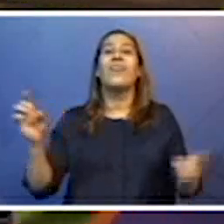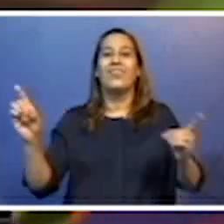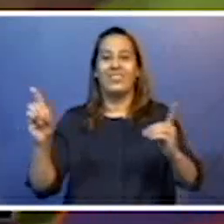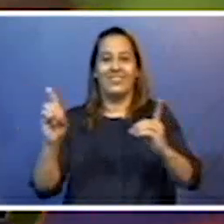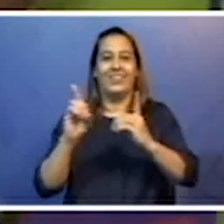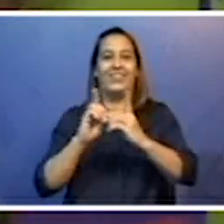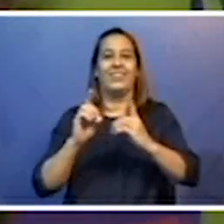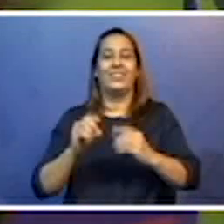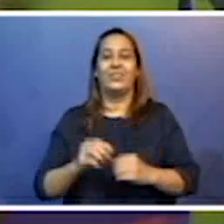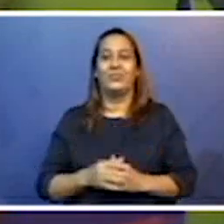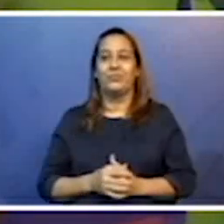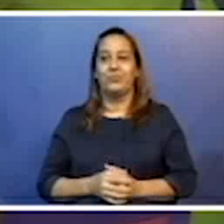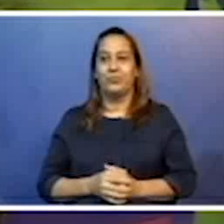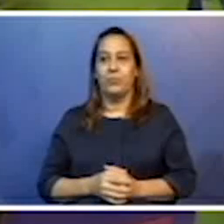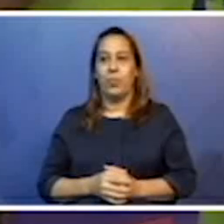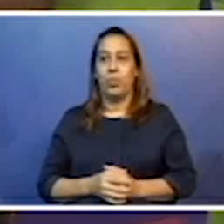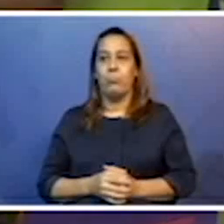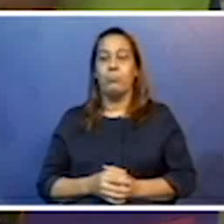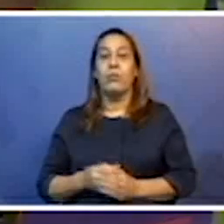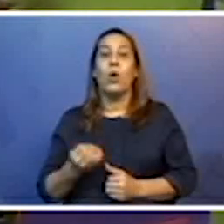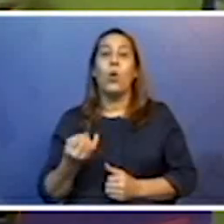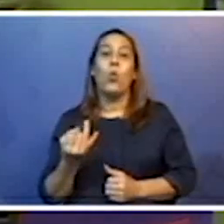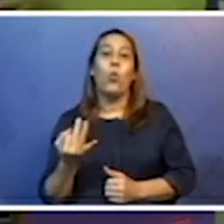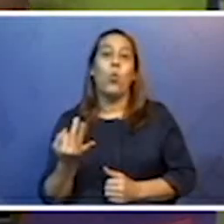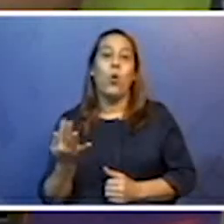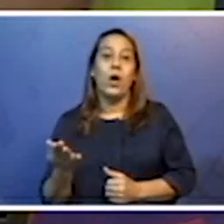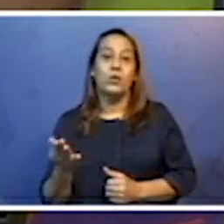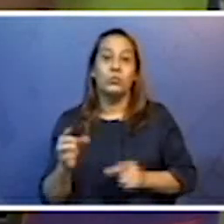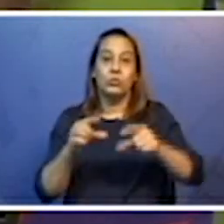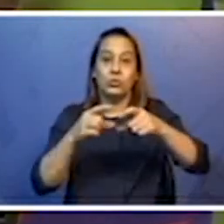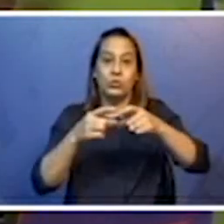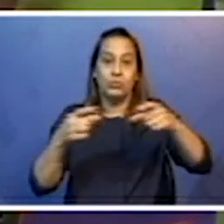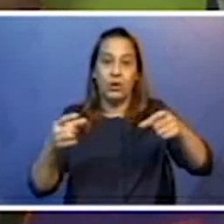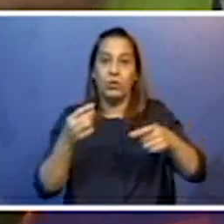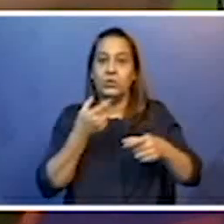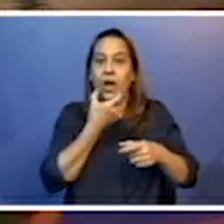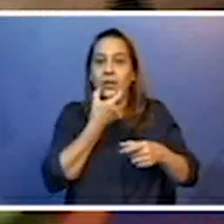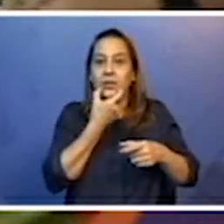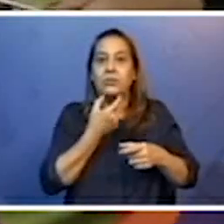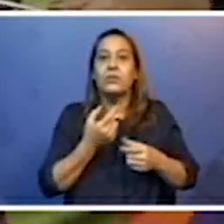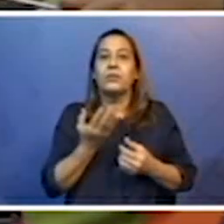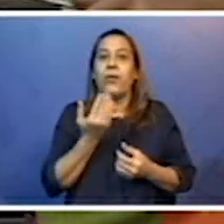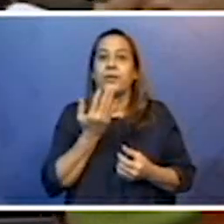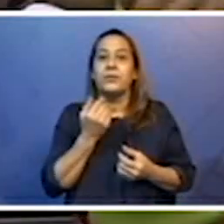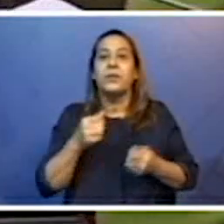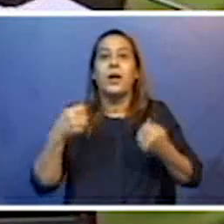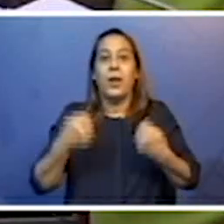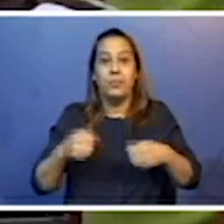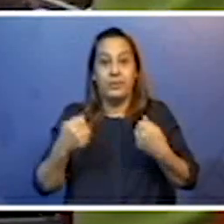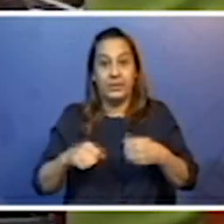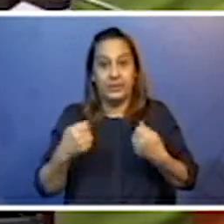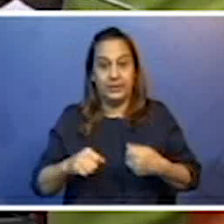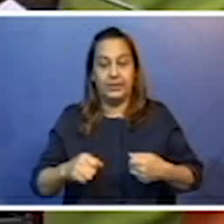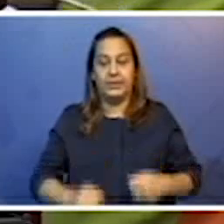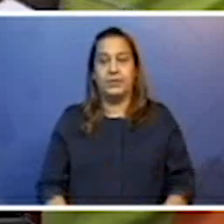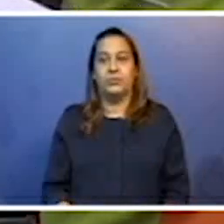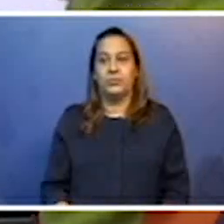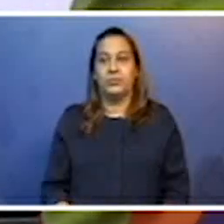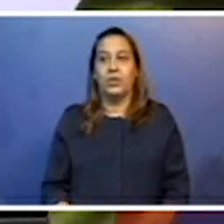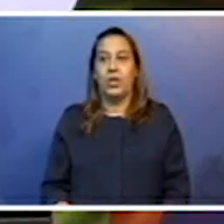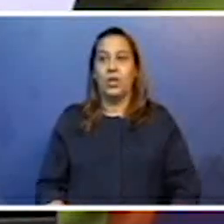cheguei. De quantos pacotes de bolacha de 200 gramas